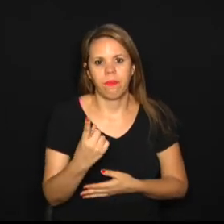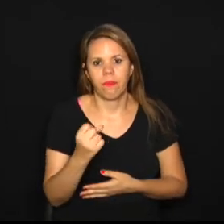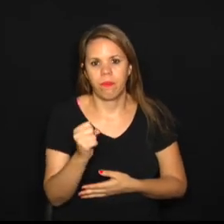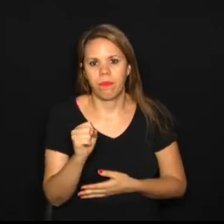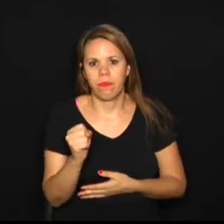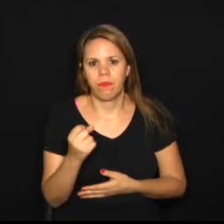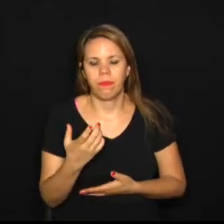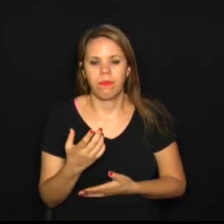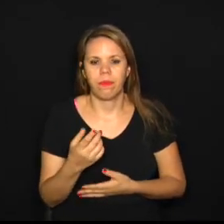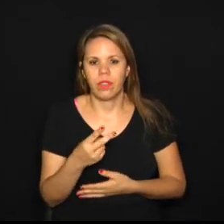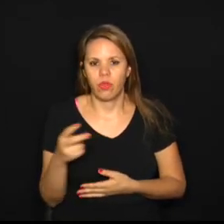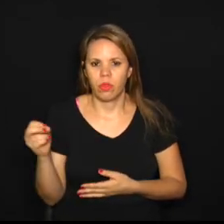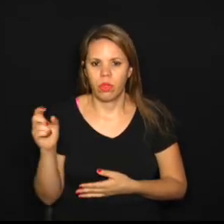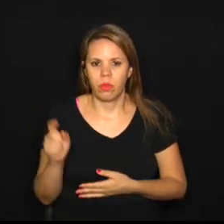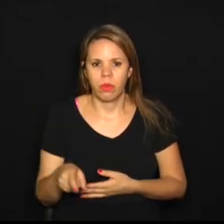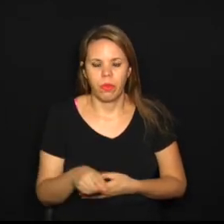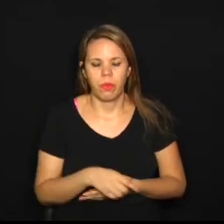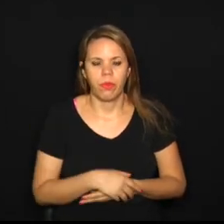5.818.200.000.